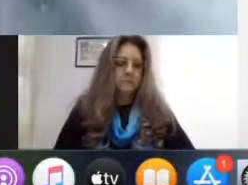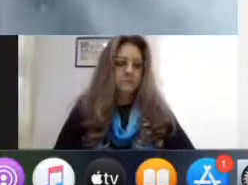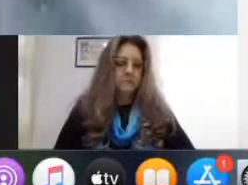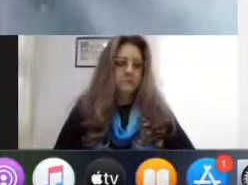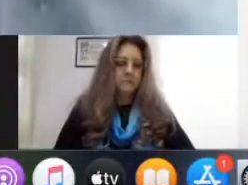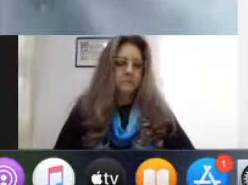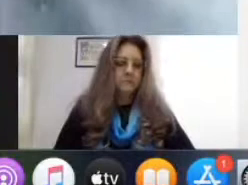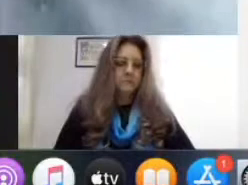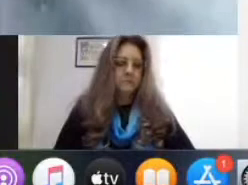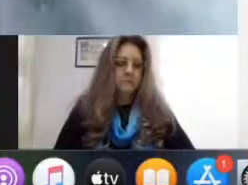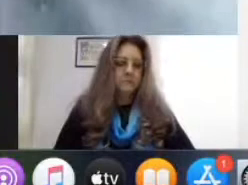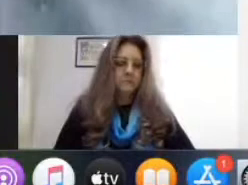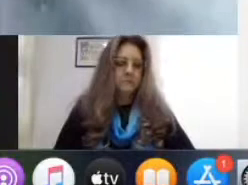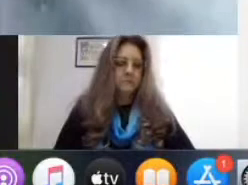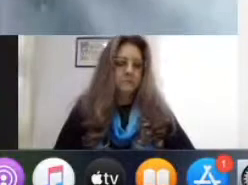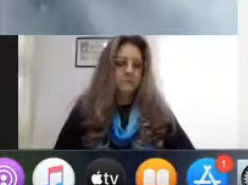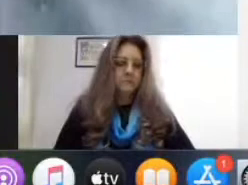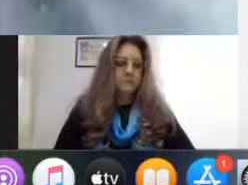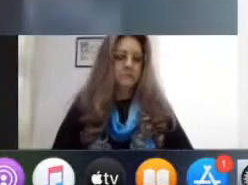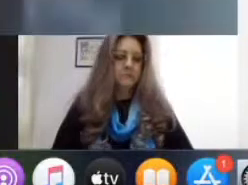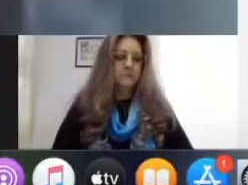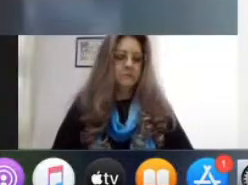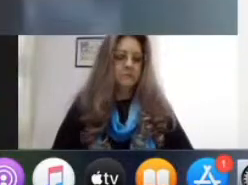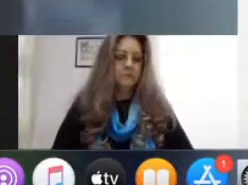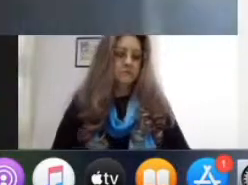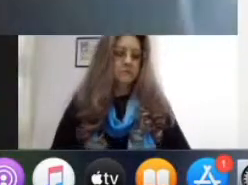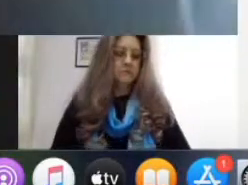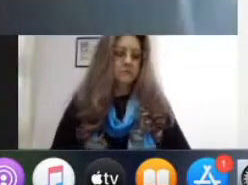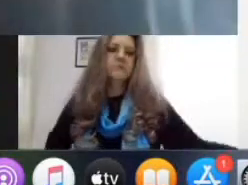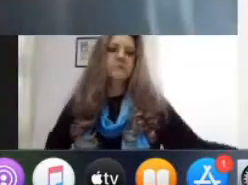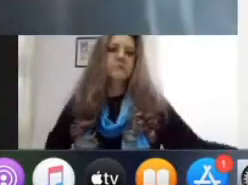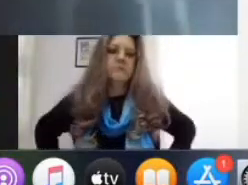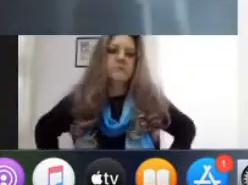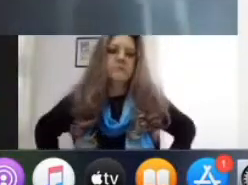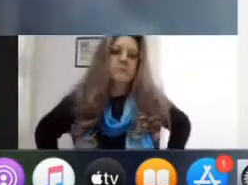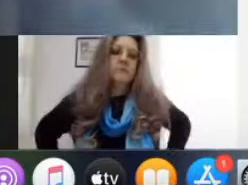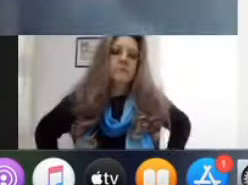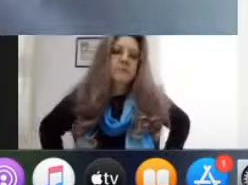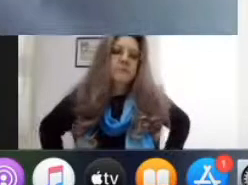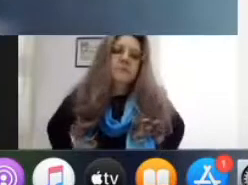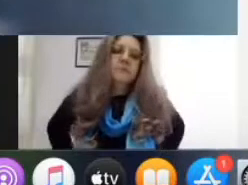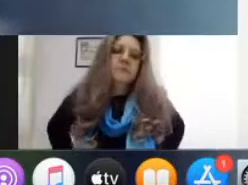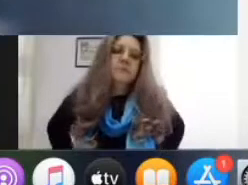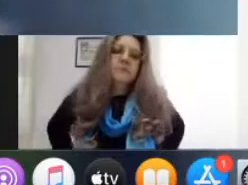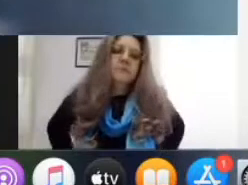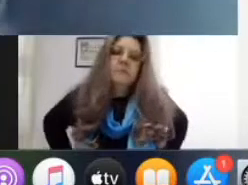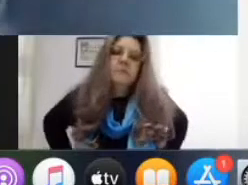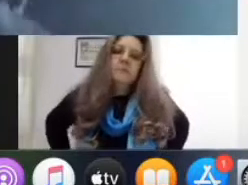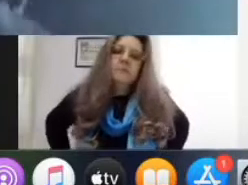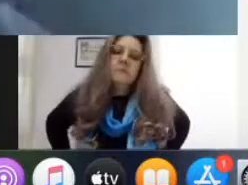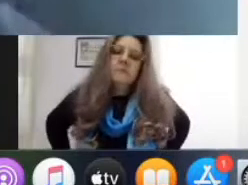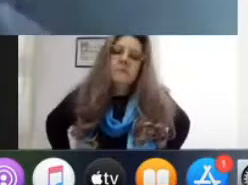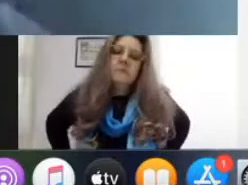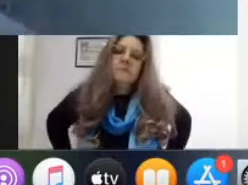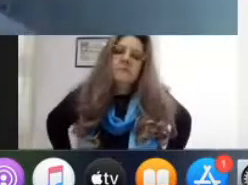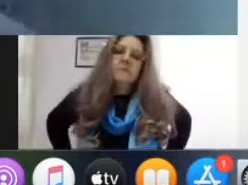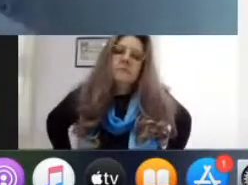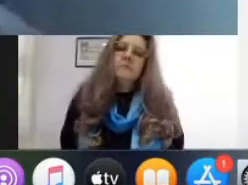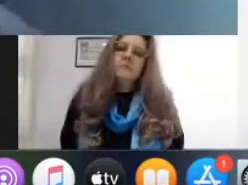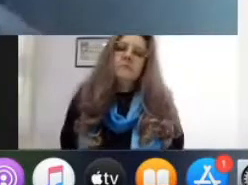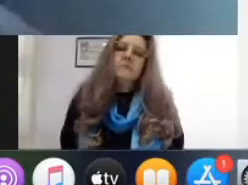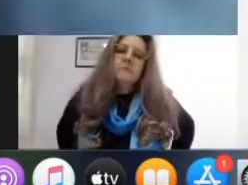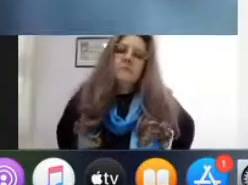humanos. Uma segunda ideia seria a multiplicação da linguagem, a translinguagem como um